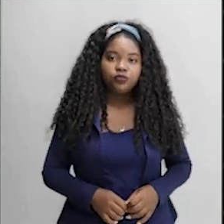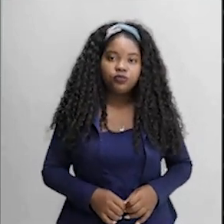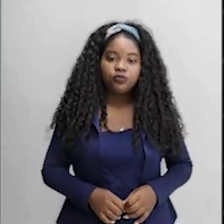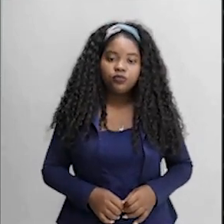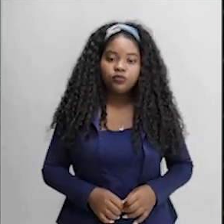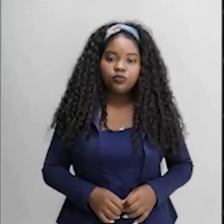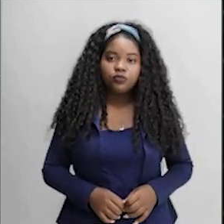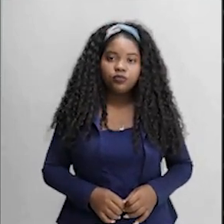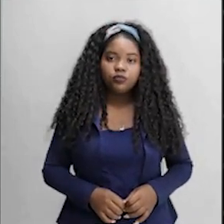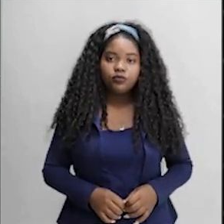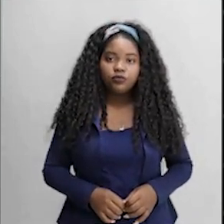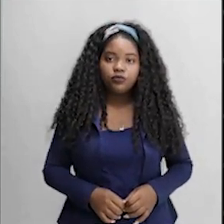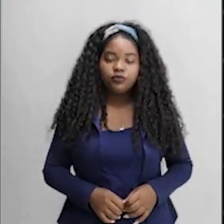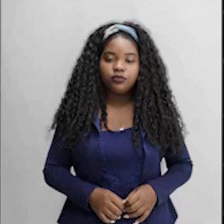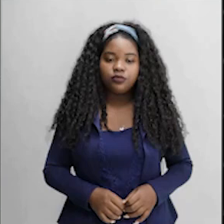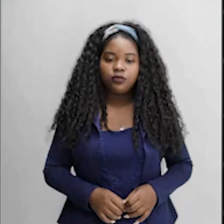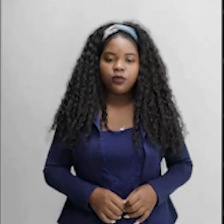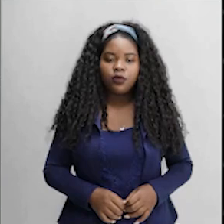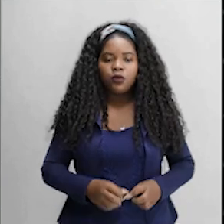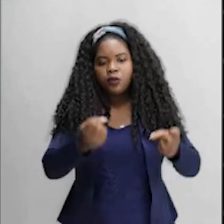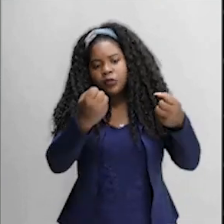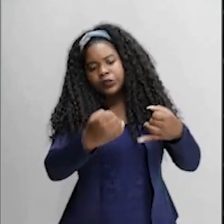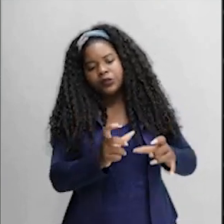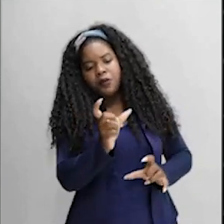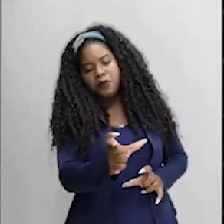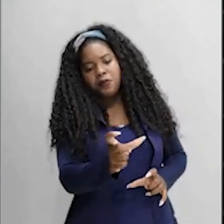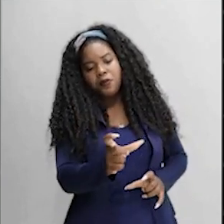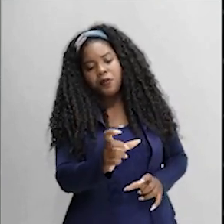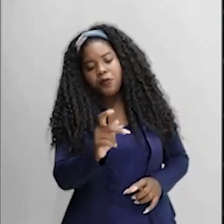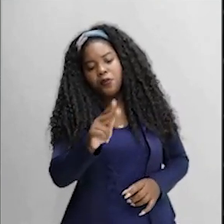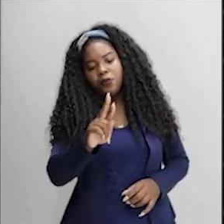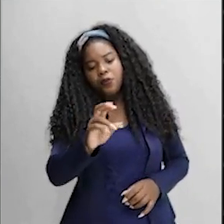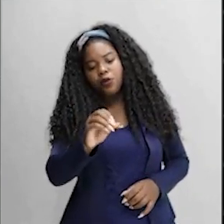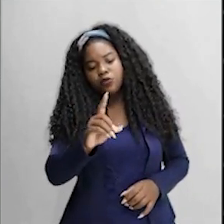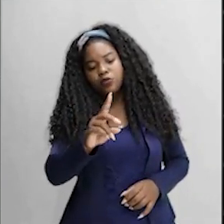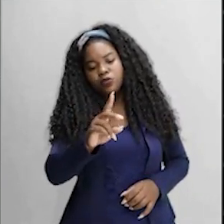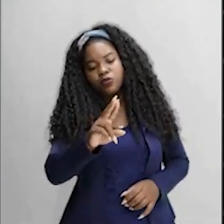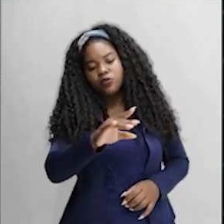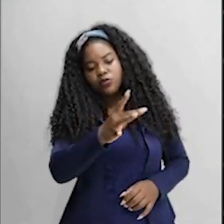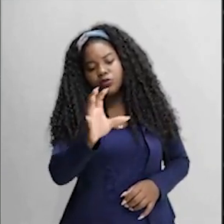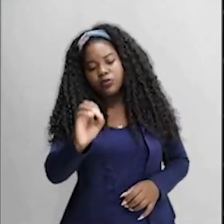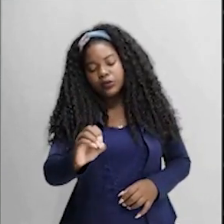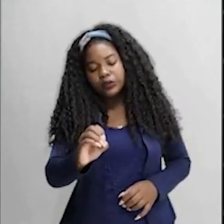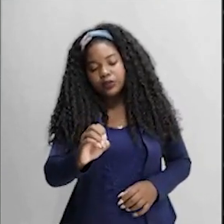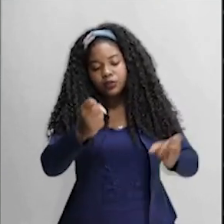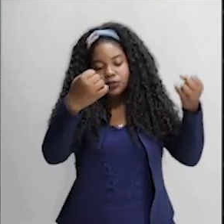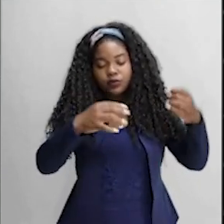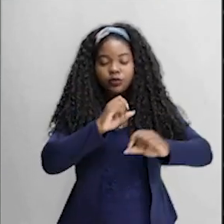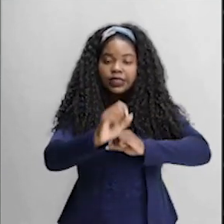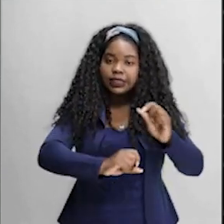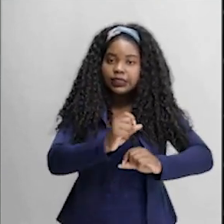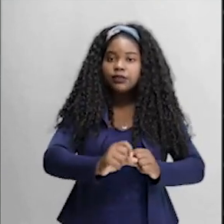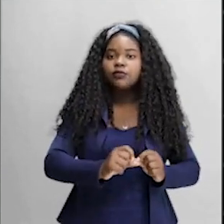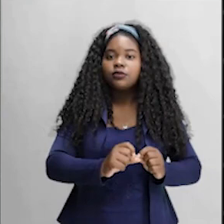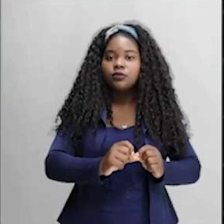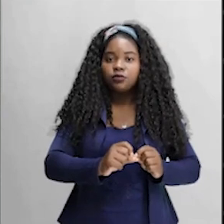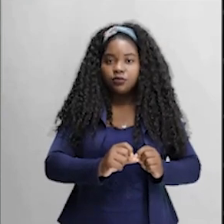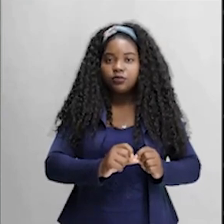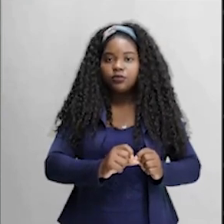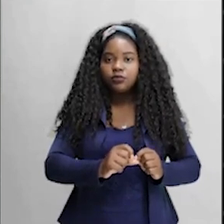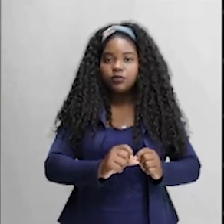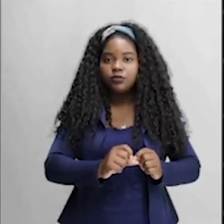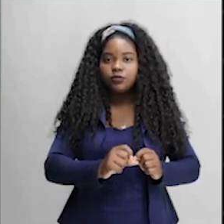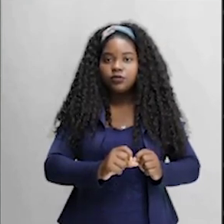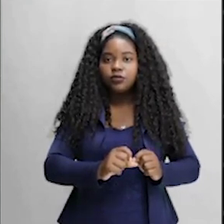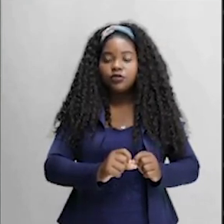Esta atividade produtiva, quando nós falamos na palavra produção, nós estamos falando na geração de riqueza,